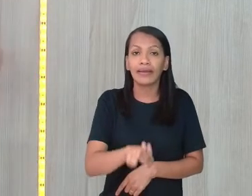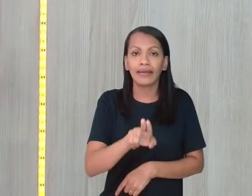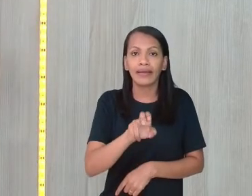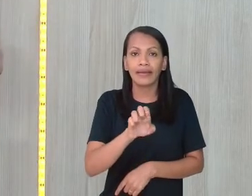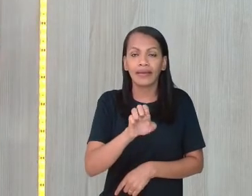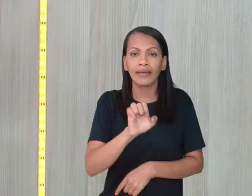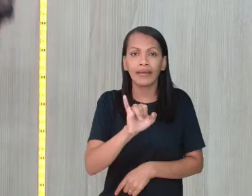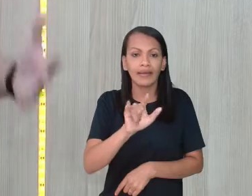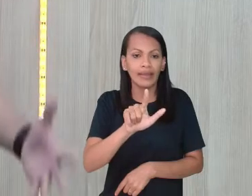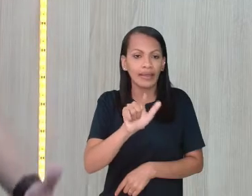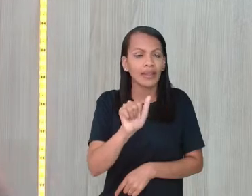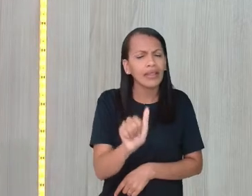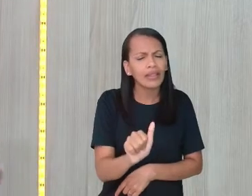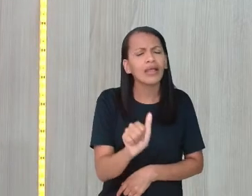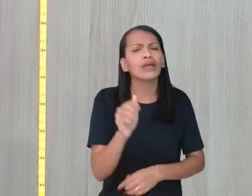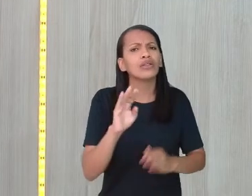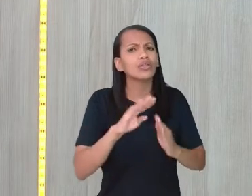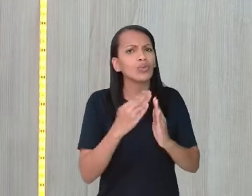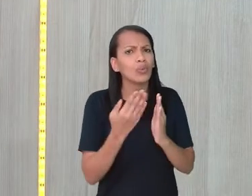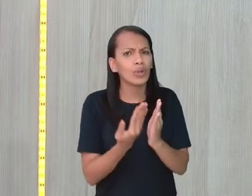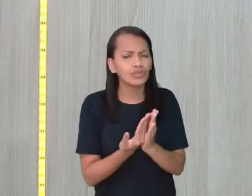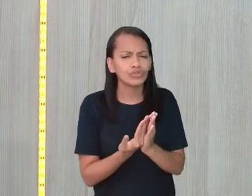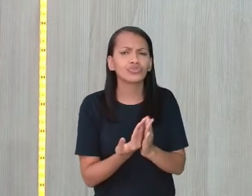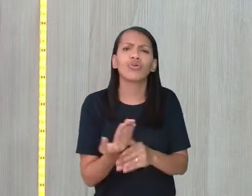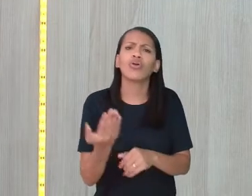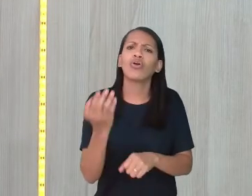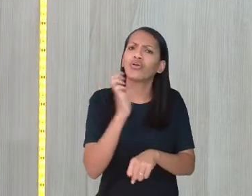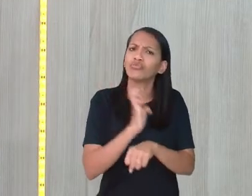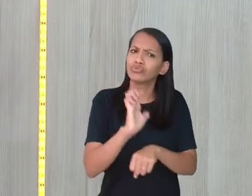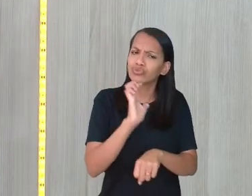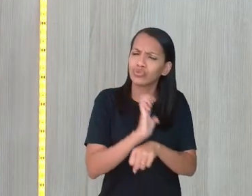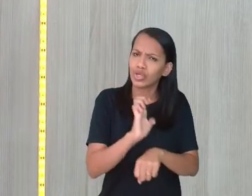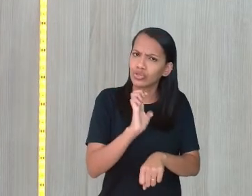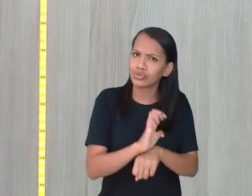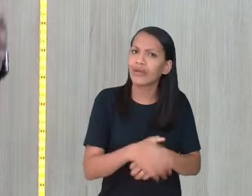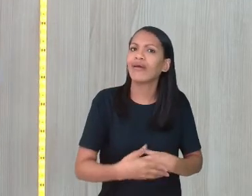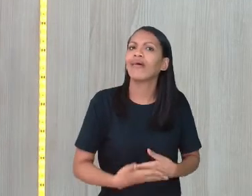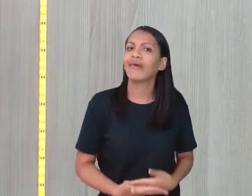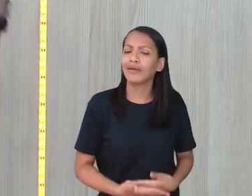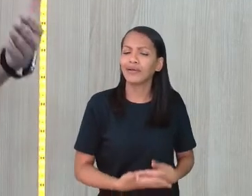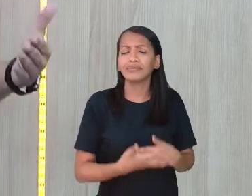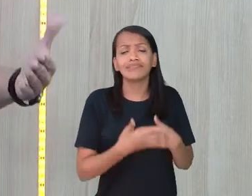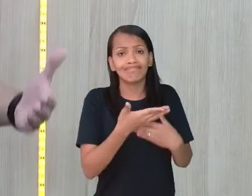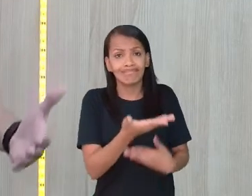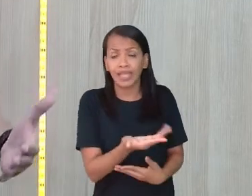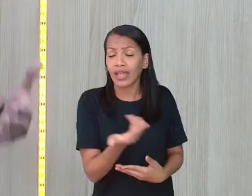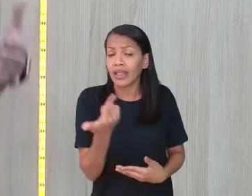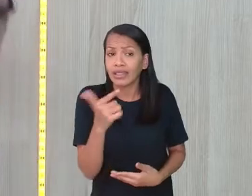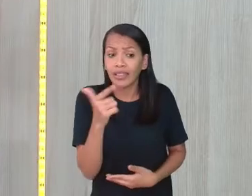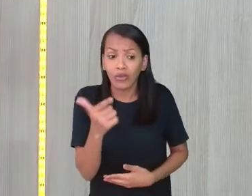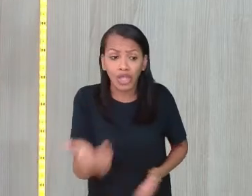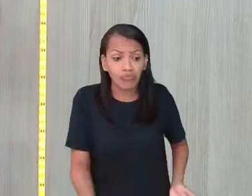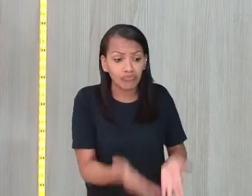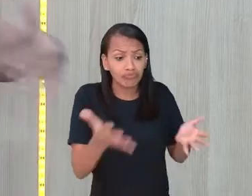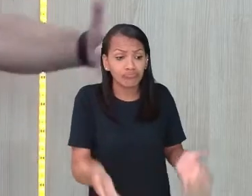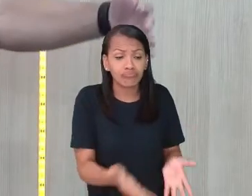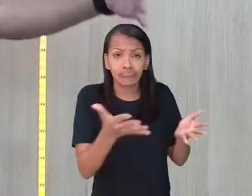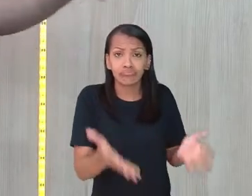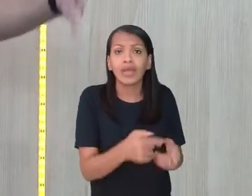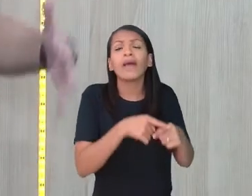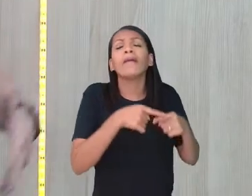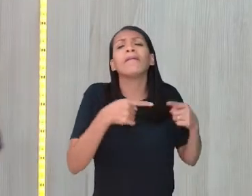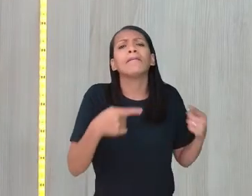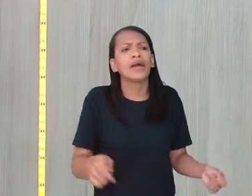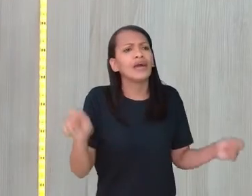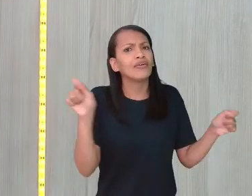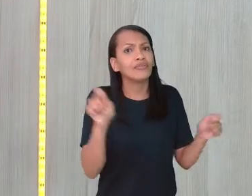né? De um colégio estadual, né? Que não teve tantos incentivos assim, mas fizeram do jeito que